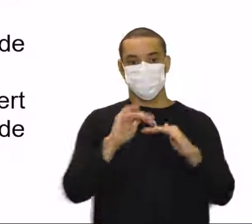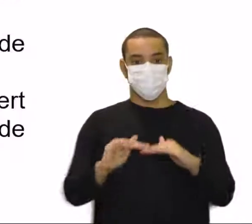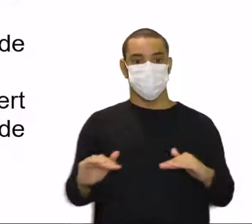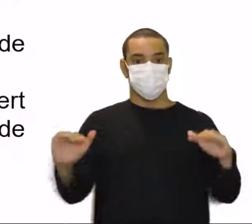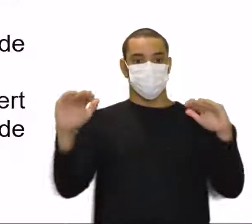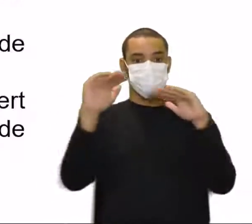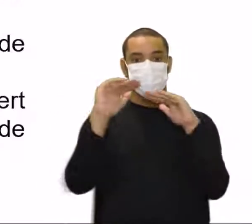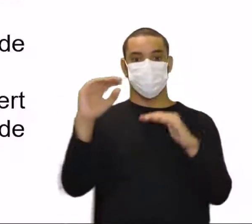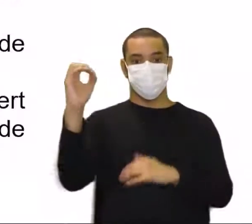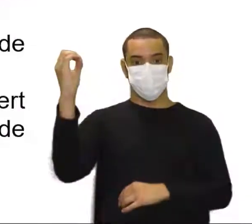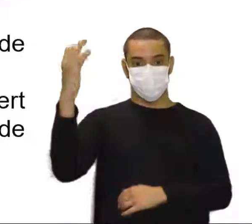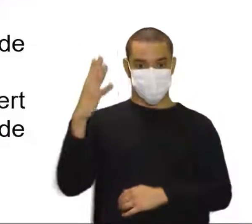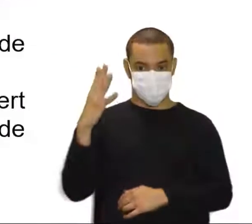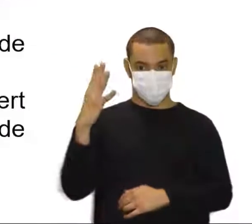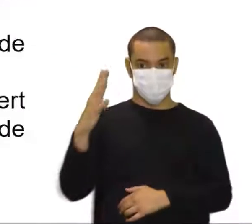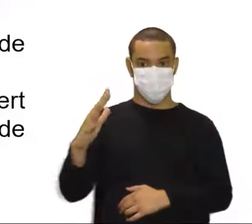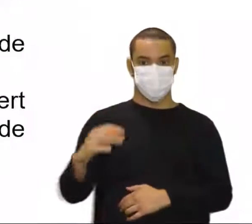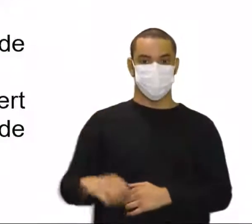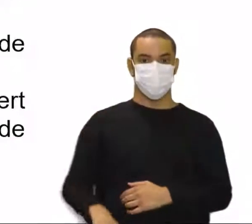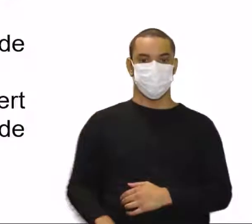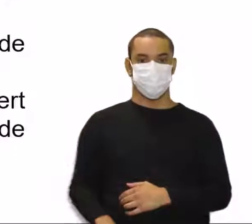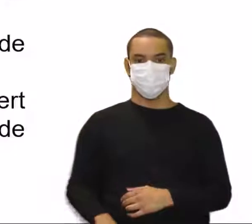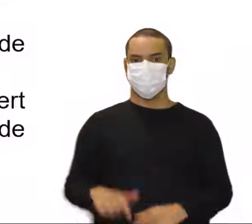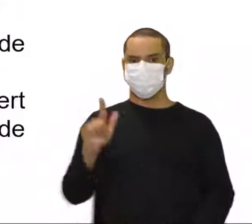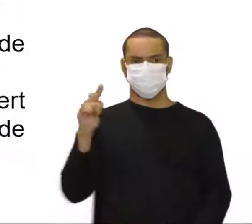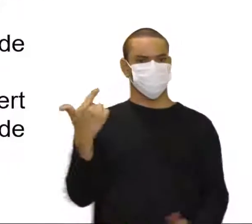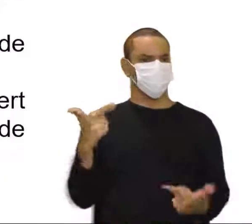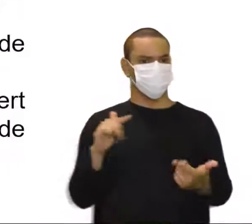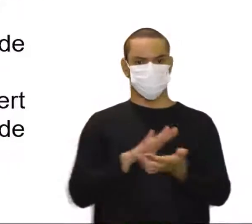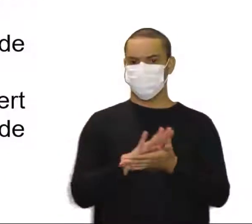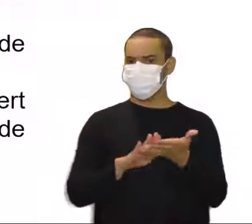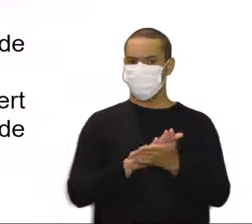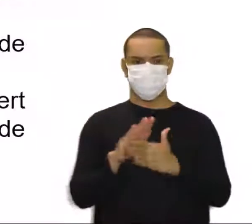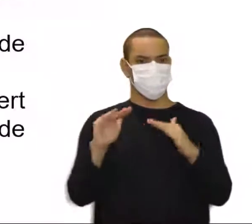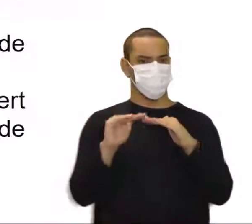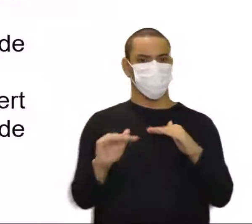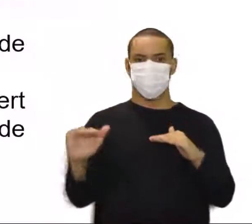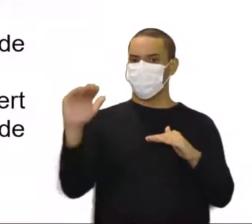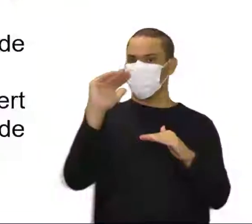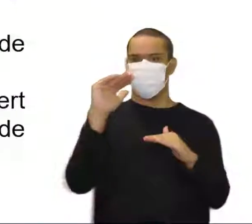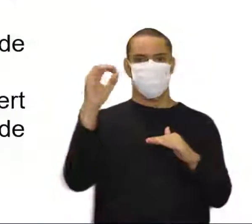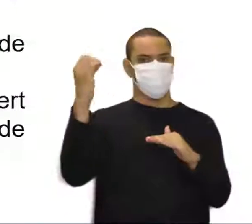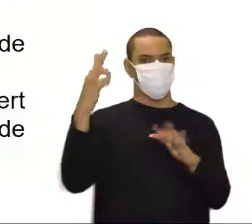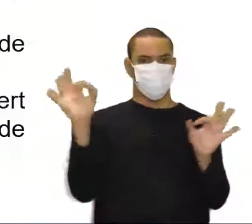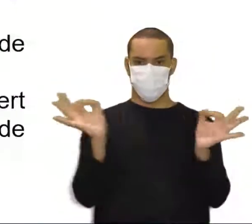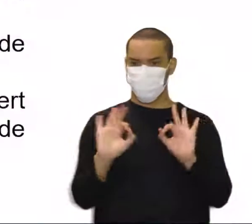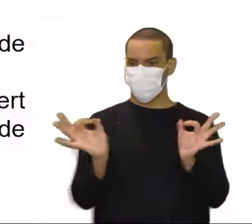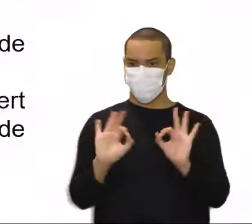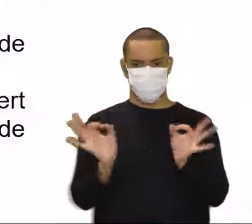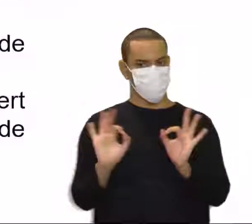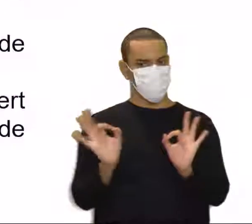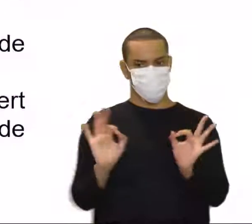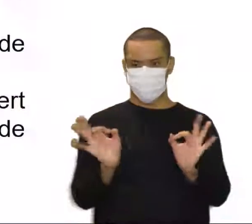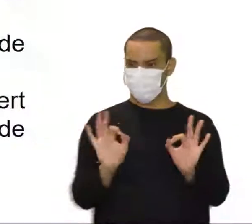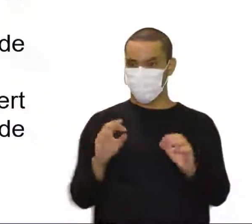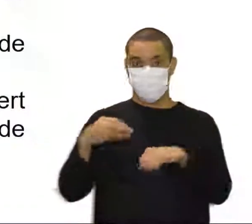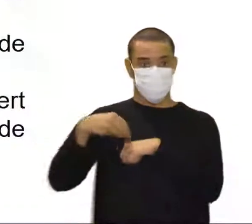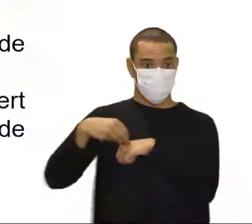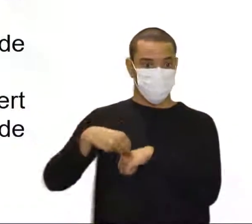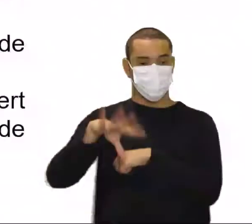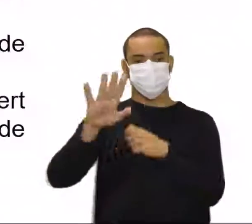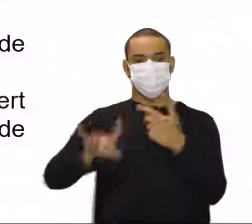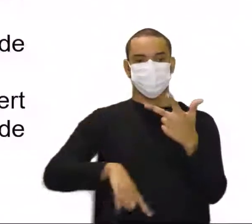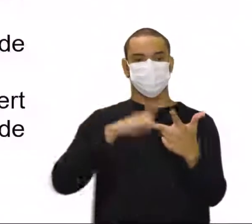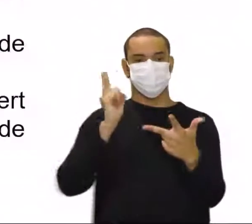da luz. Aqui, pessoal, não tem nada superior à velocidade da luz, ok? Só para a gente deixar aqui a dica.